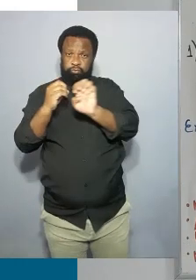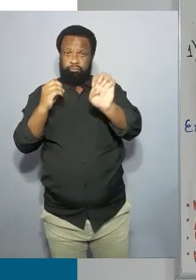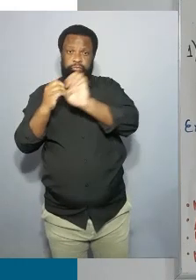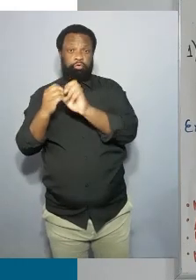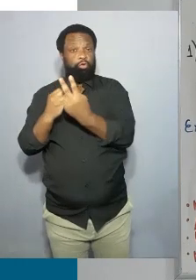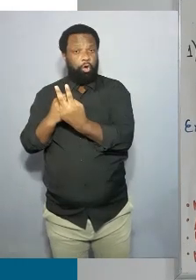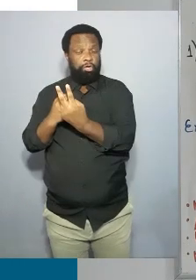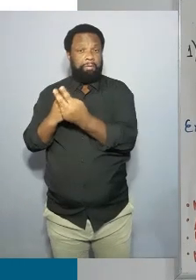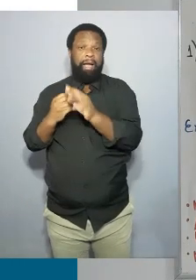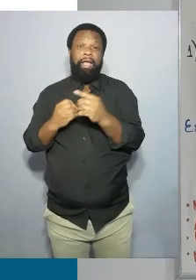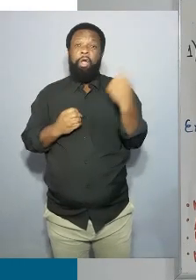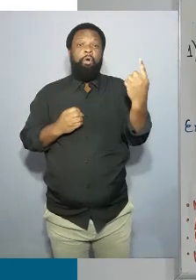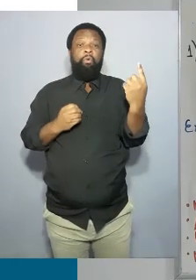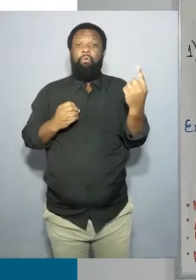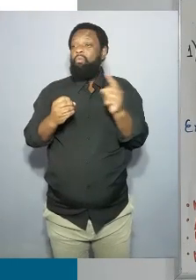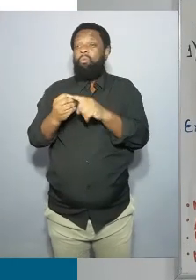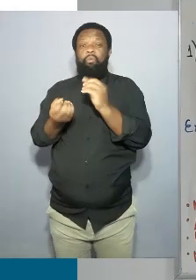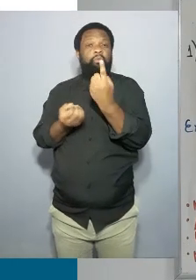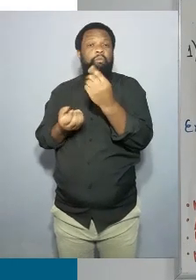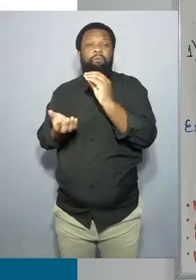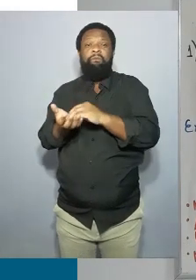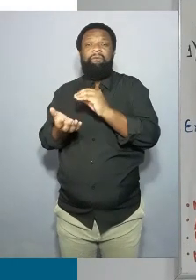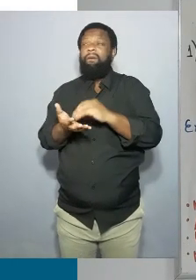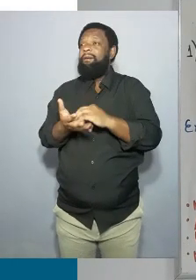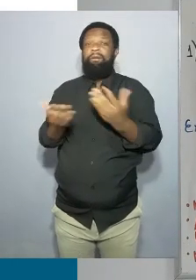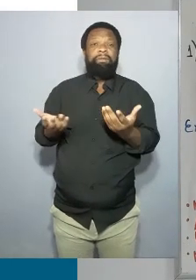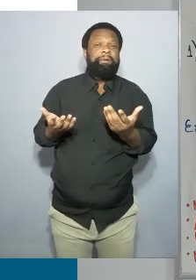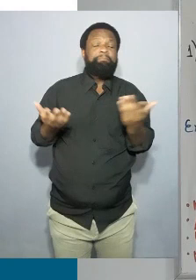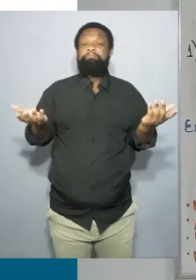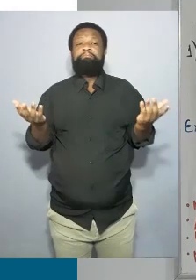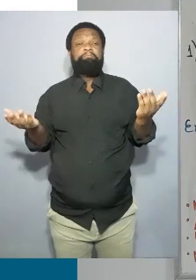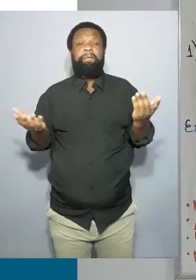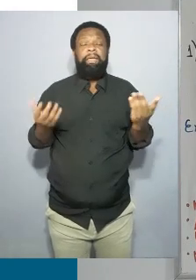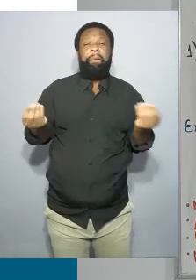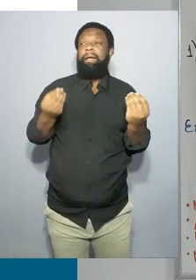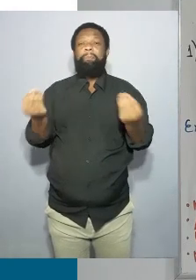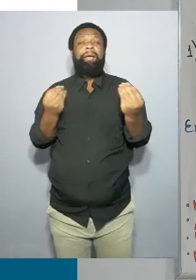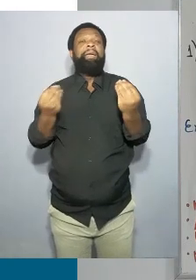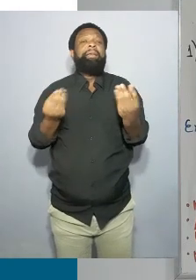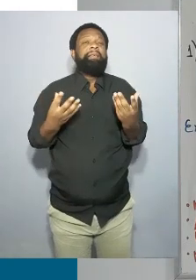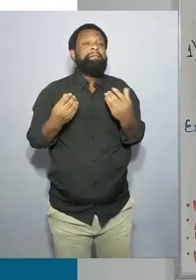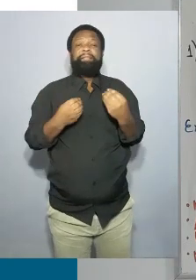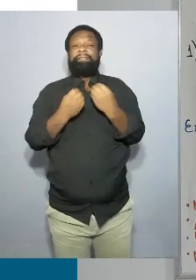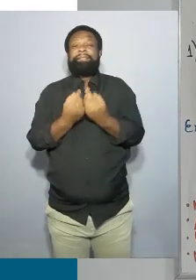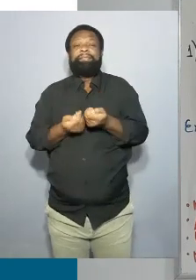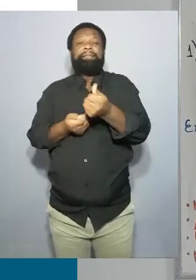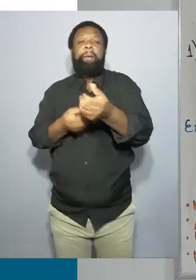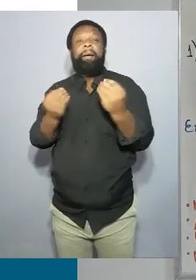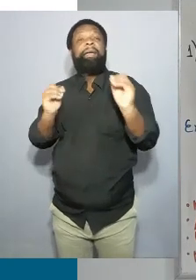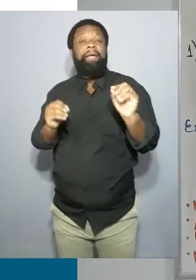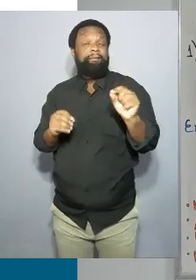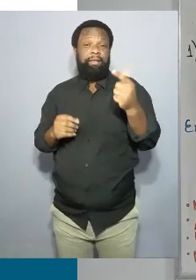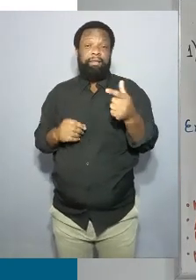porém, um elétron ele vai ser doado, mas ele não vai ter para quem ser doado. Então